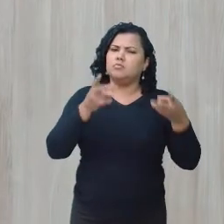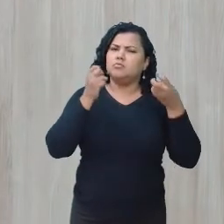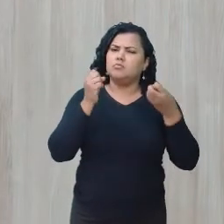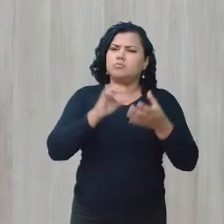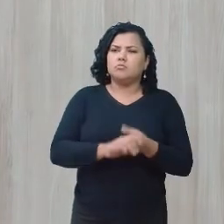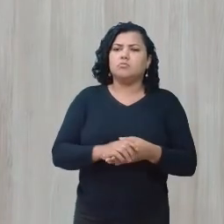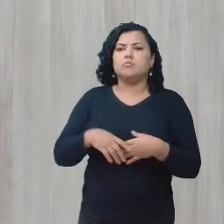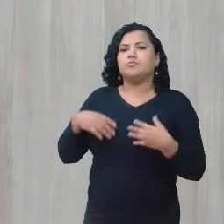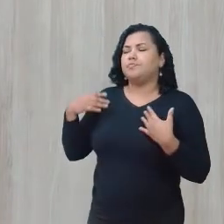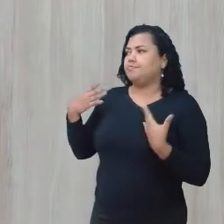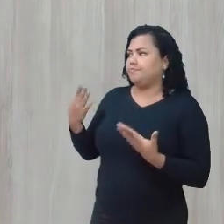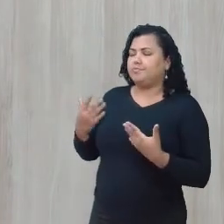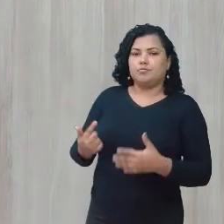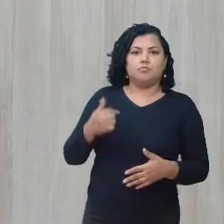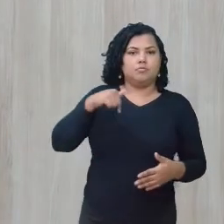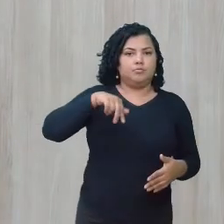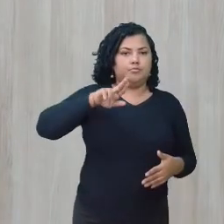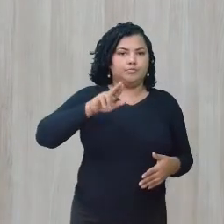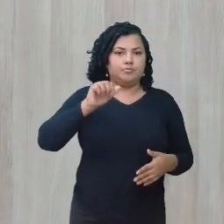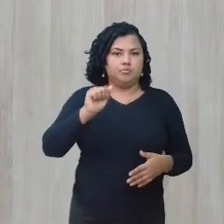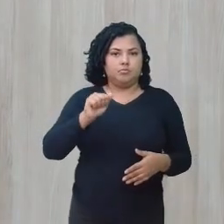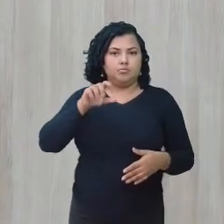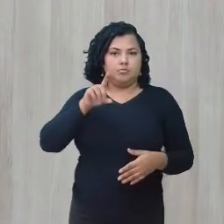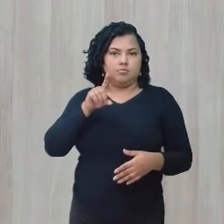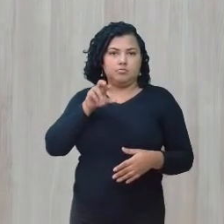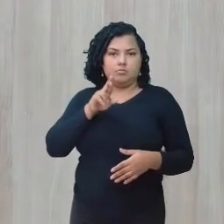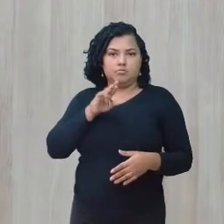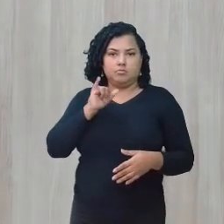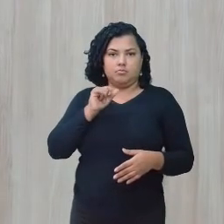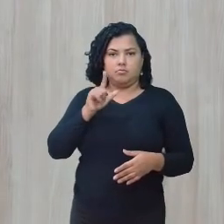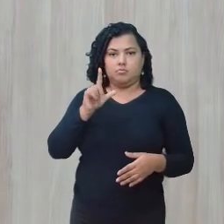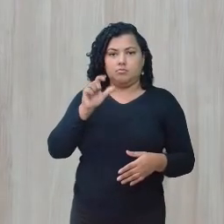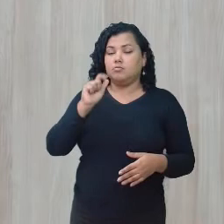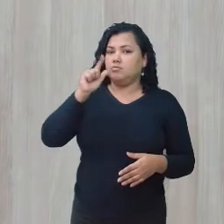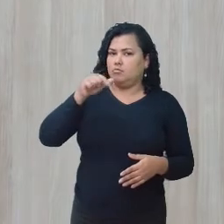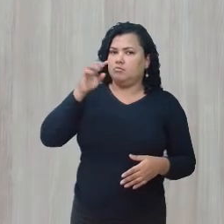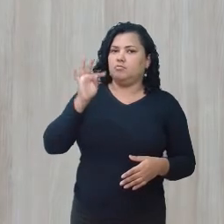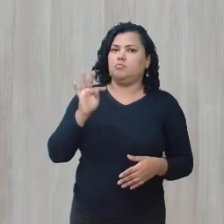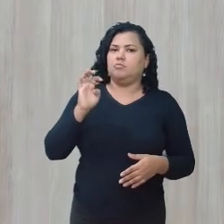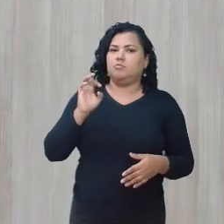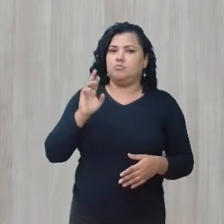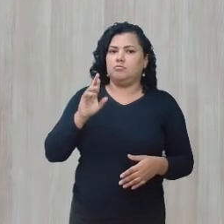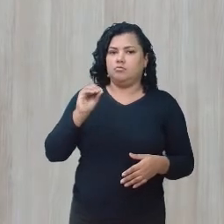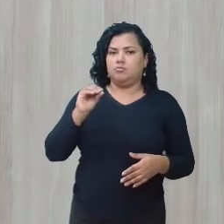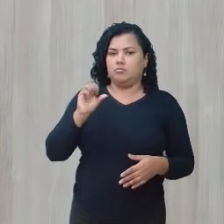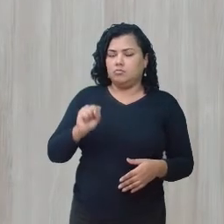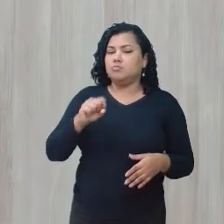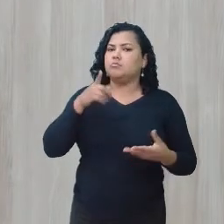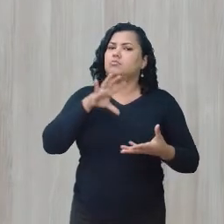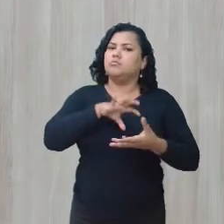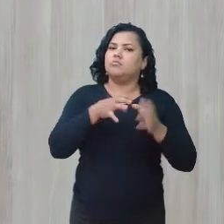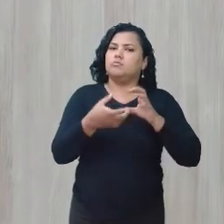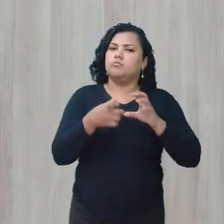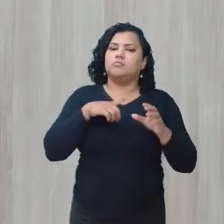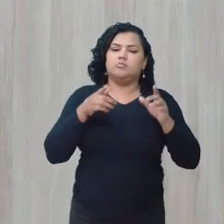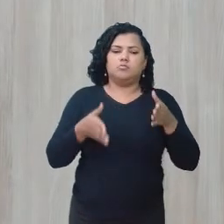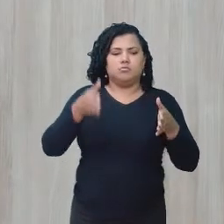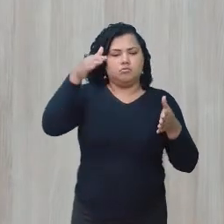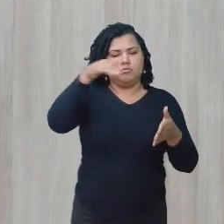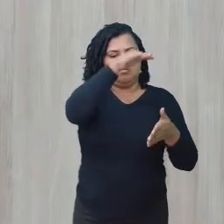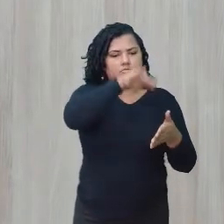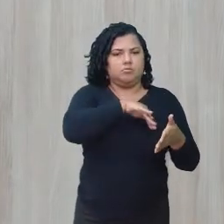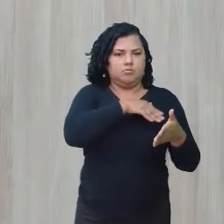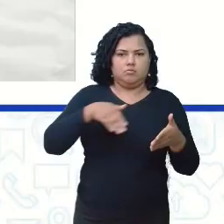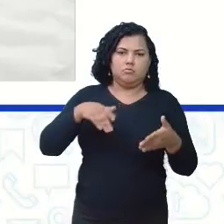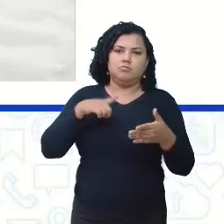eles vão herdar alguma dessas características, tá bom? Então, a gente discutiu na aula anterior o seguinte, que 2